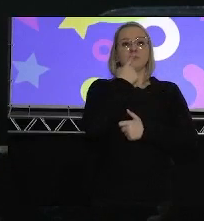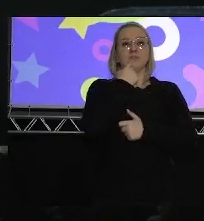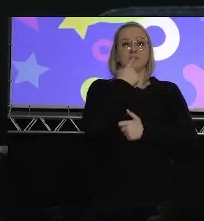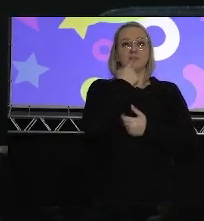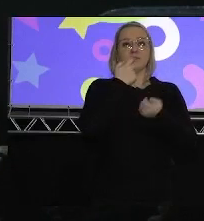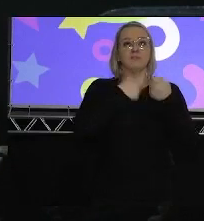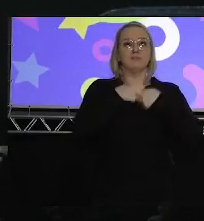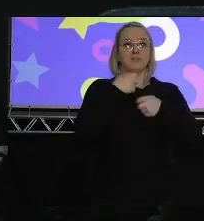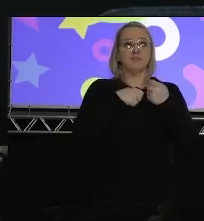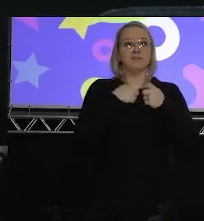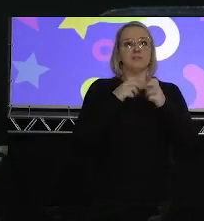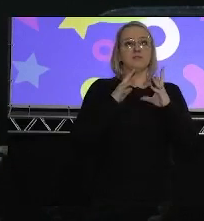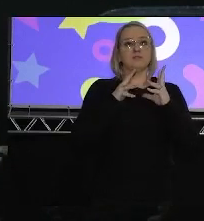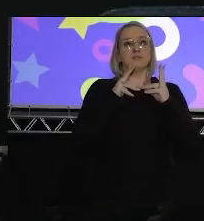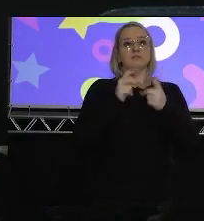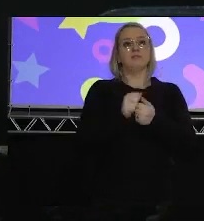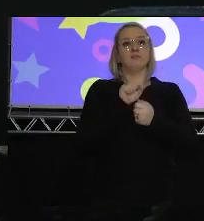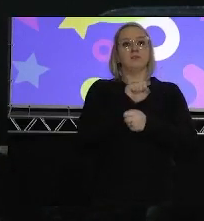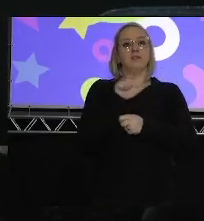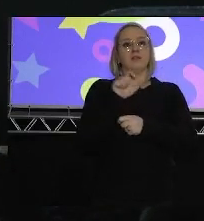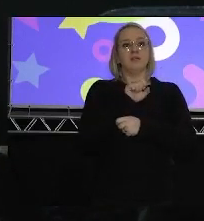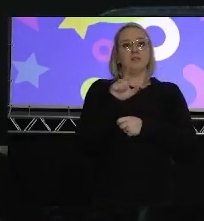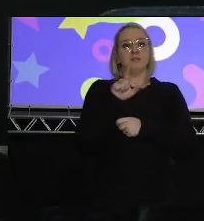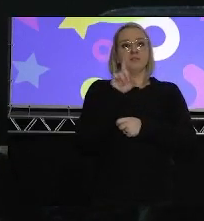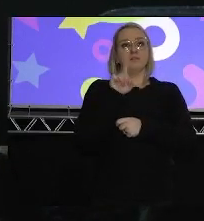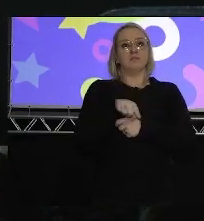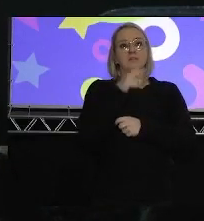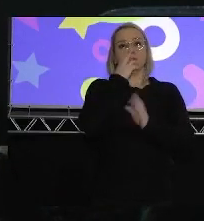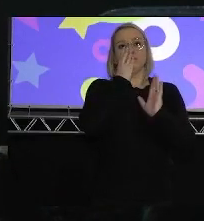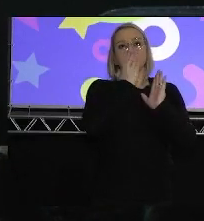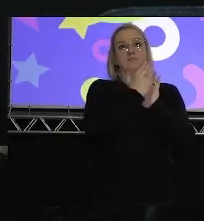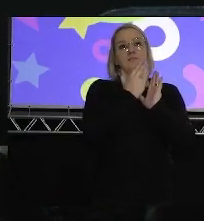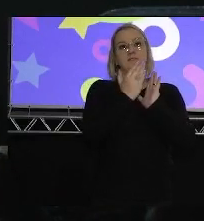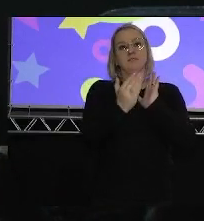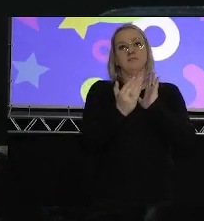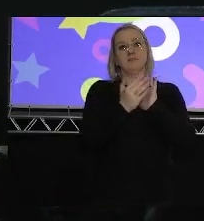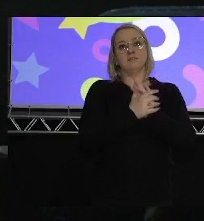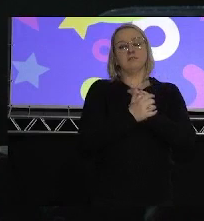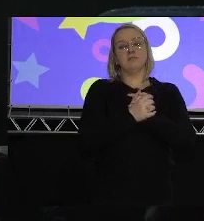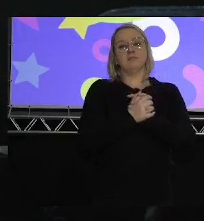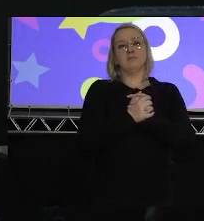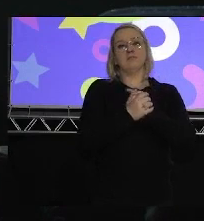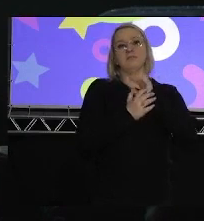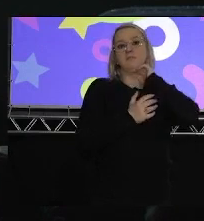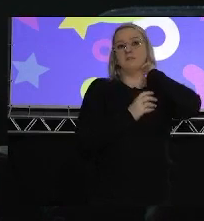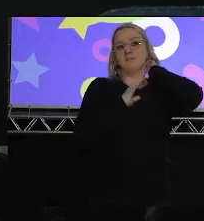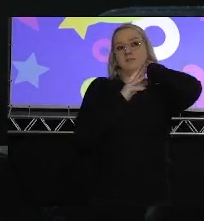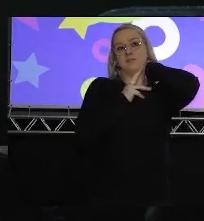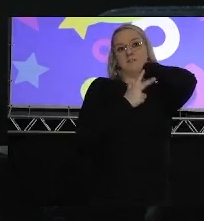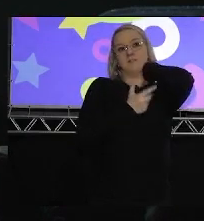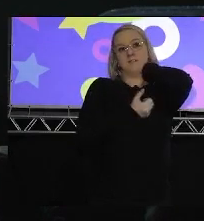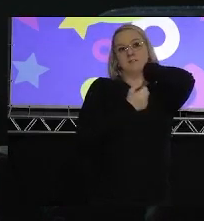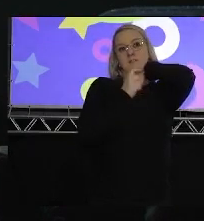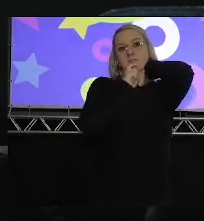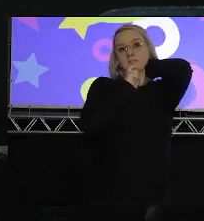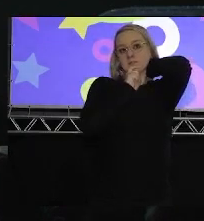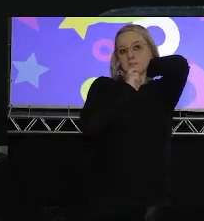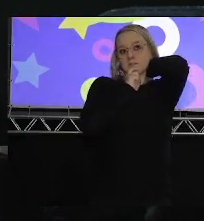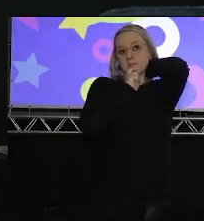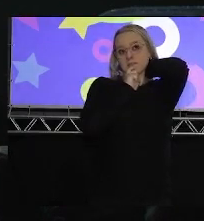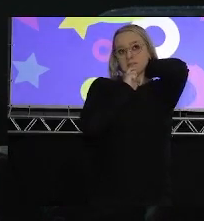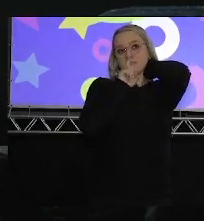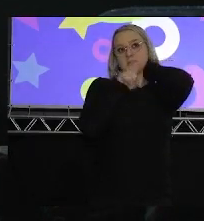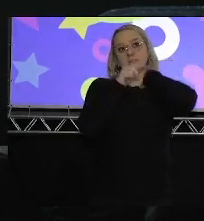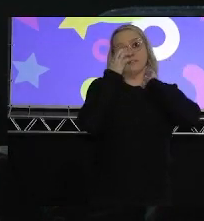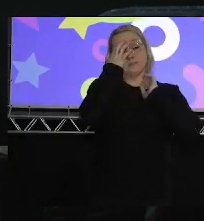de negócio, tudo que está em azulzinho são as etapas do tudo que está em meio verdinho aí, são